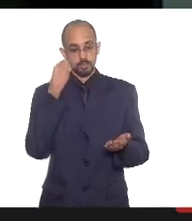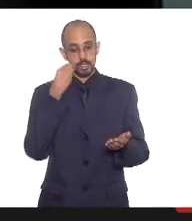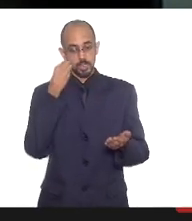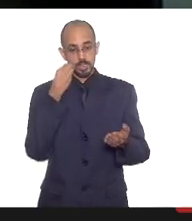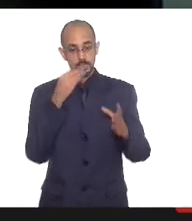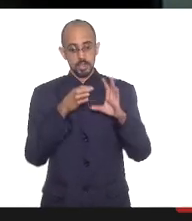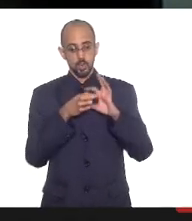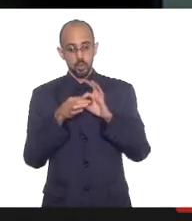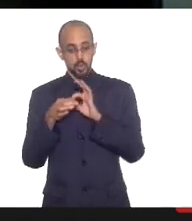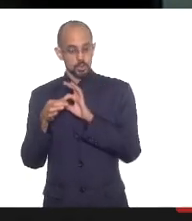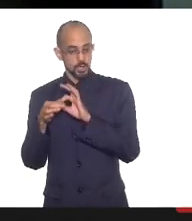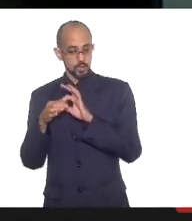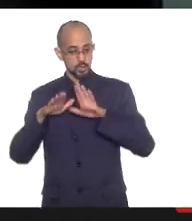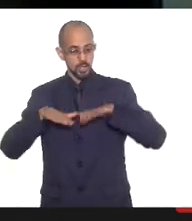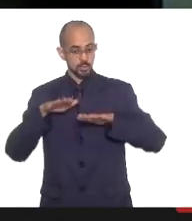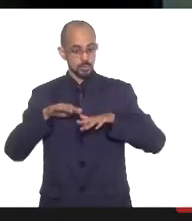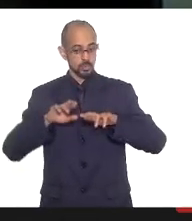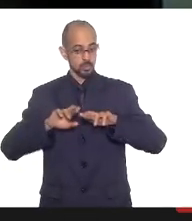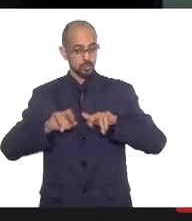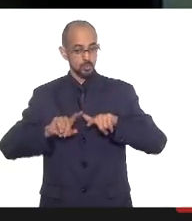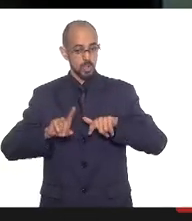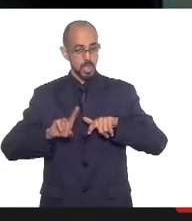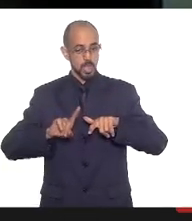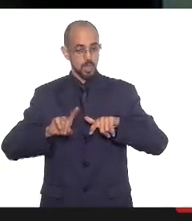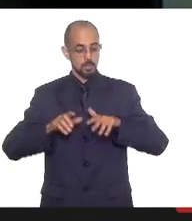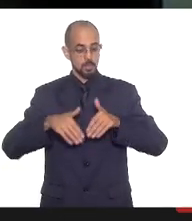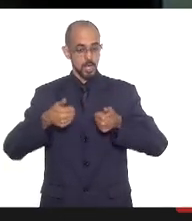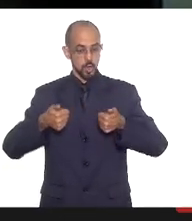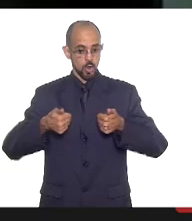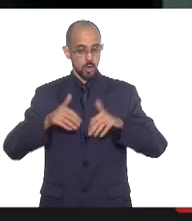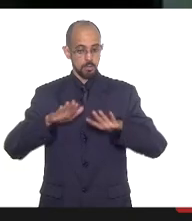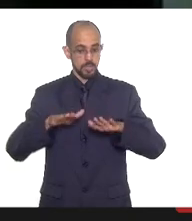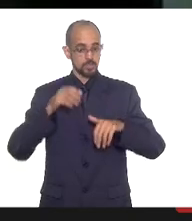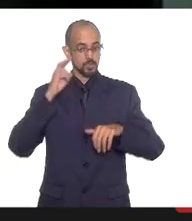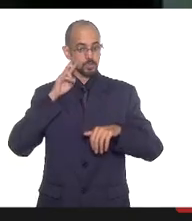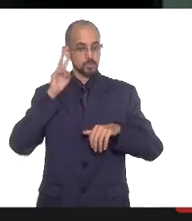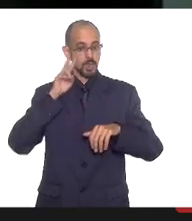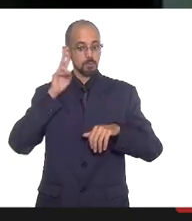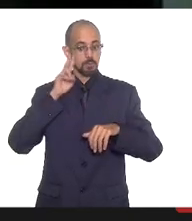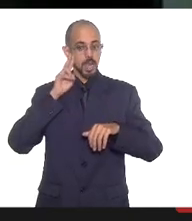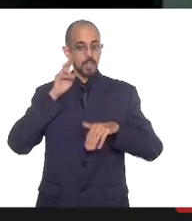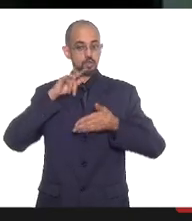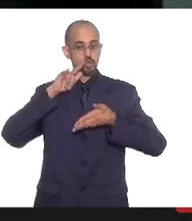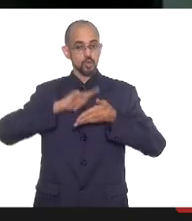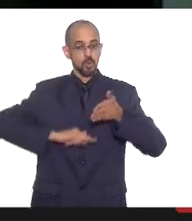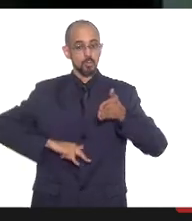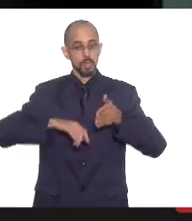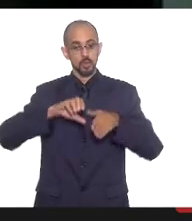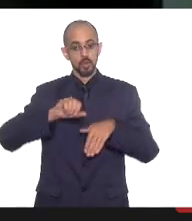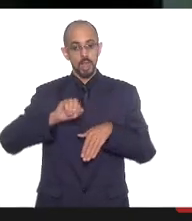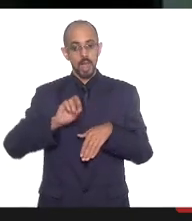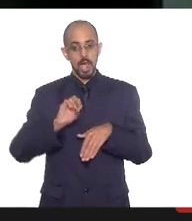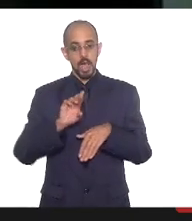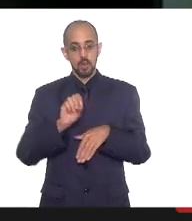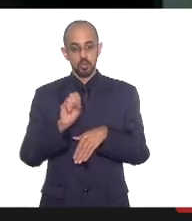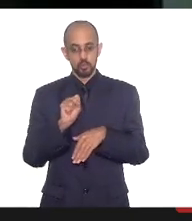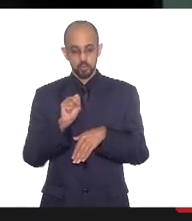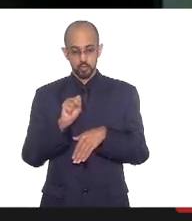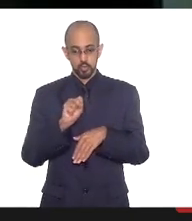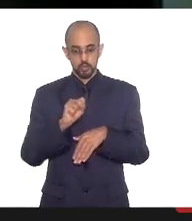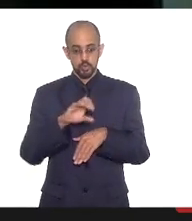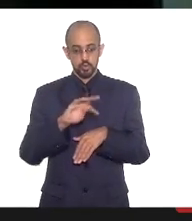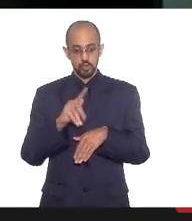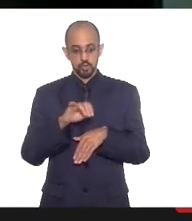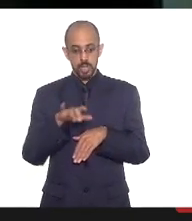vamos lembrar aqui um documento enviado pelo secretário Carlos Chaves sobre a transferência de